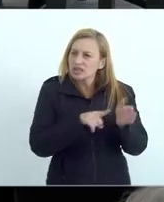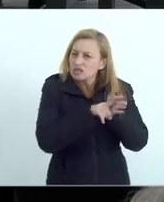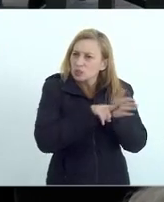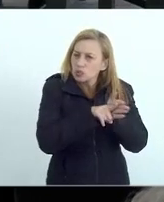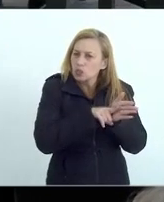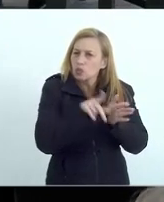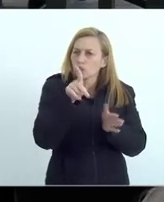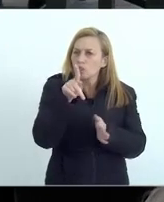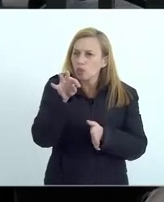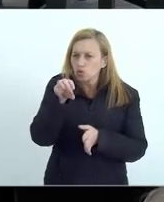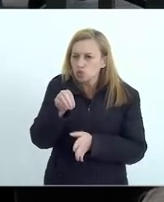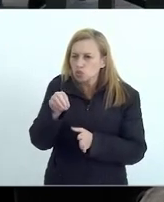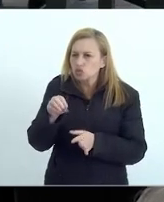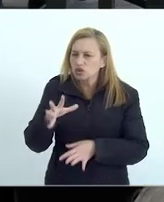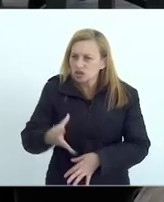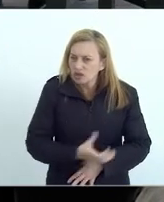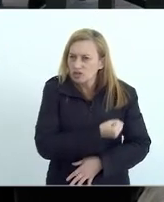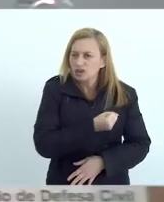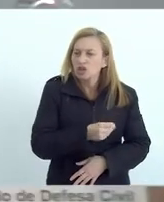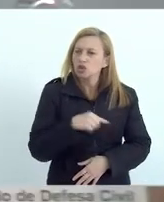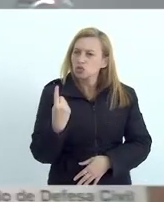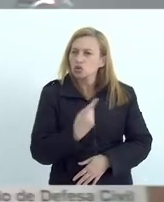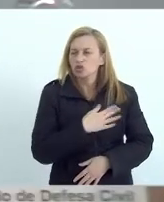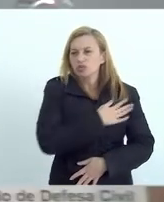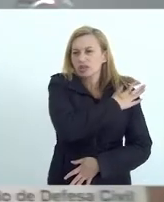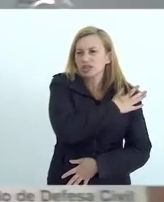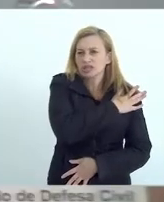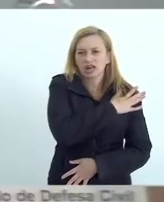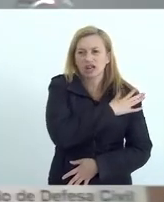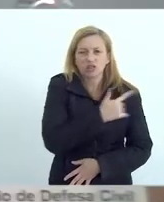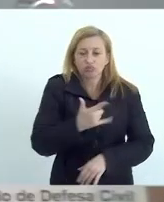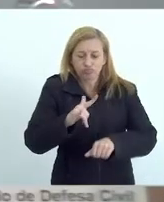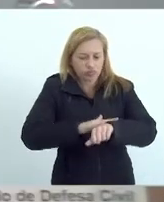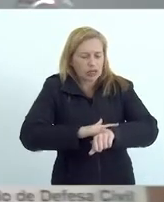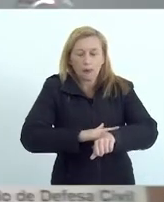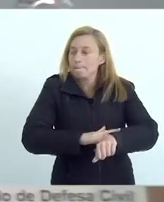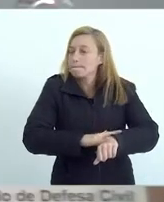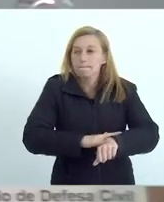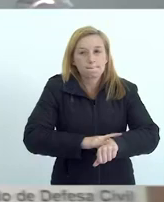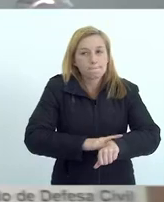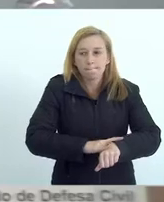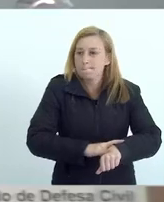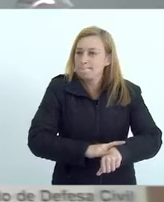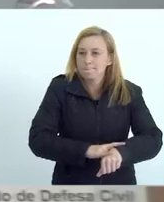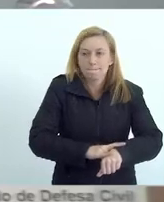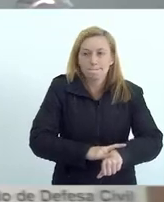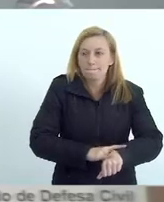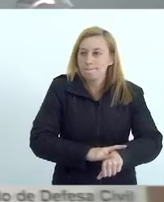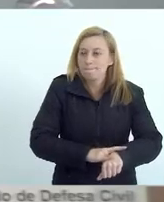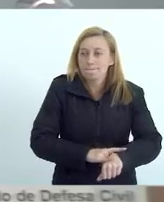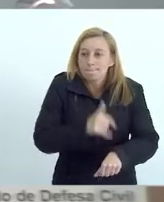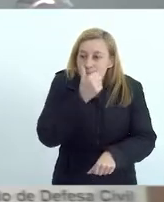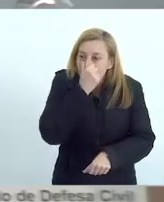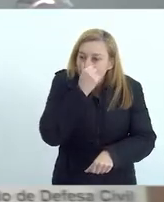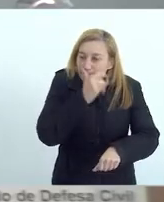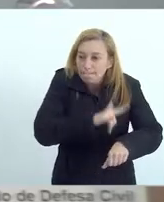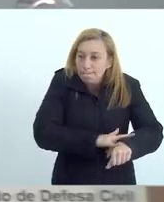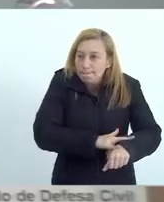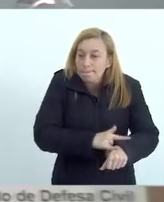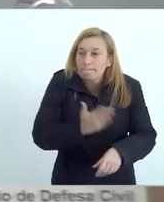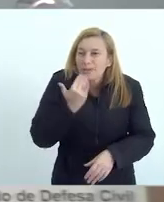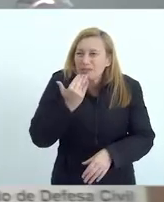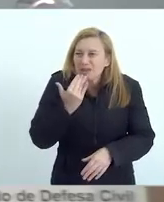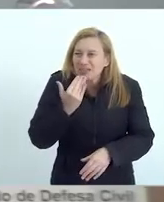vistoriar os postos de salvamento que os nossos militares ficam que não tem nem banheiro banheiros interditados comida chegando